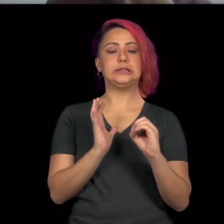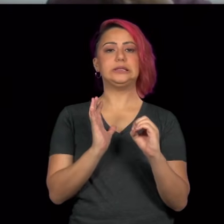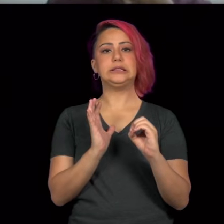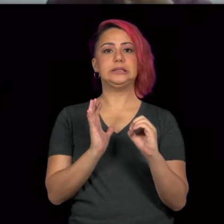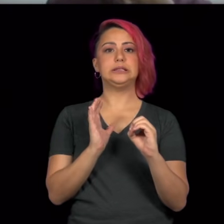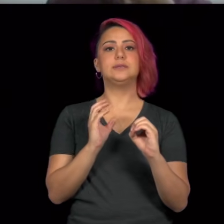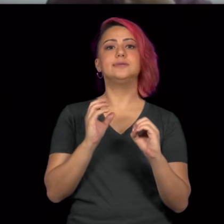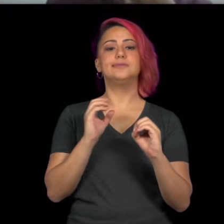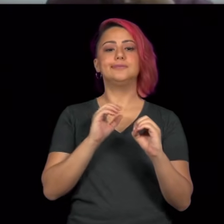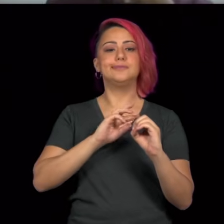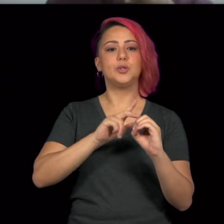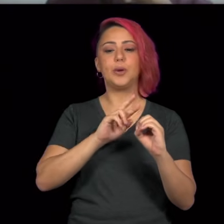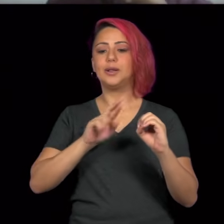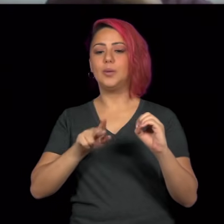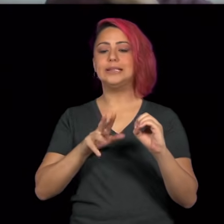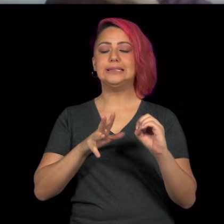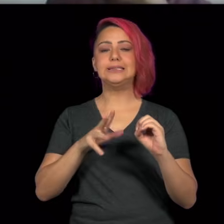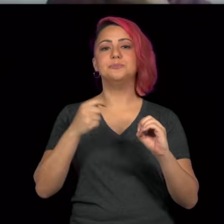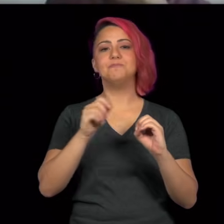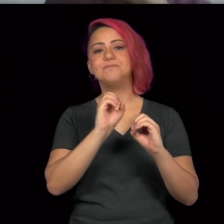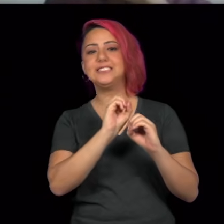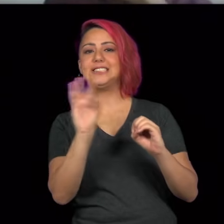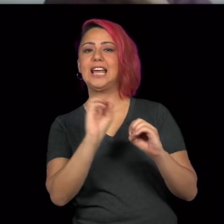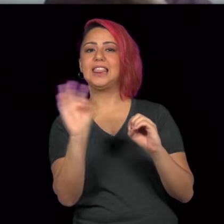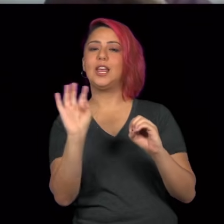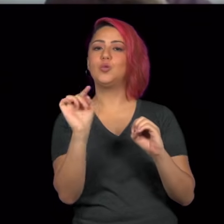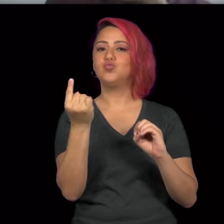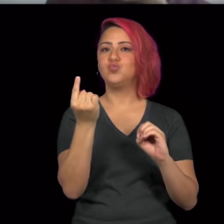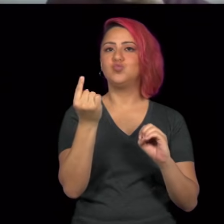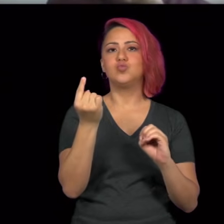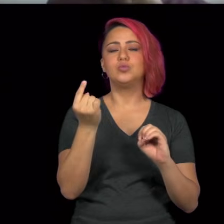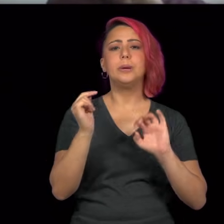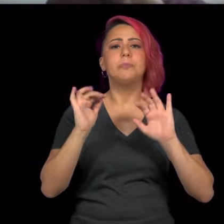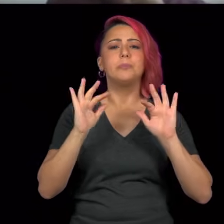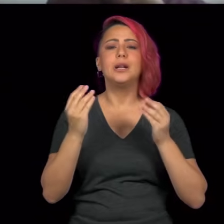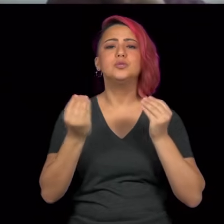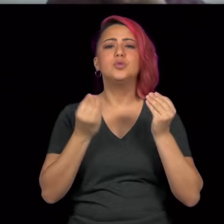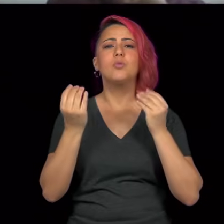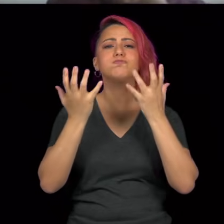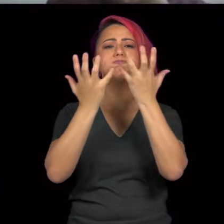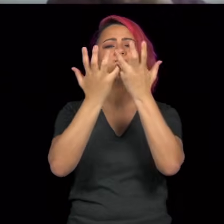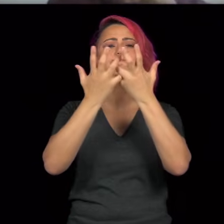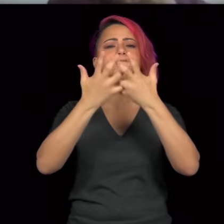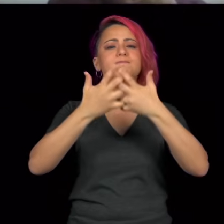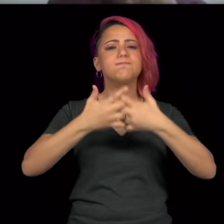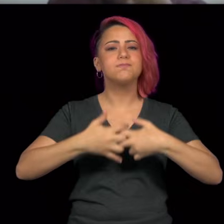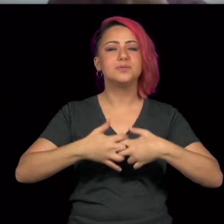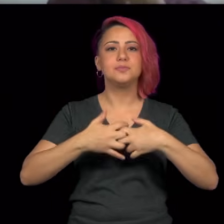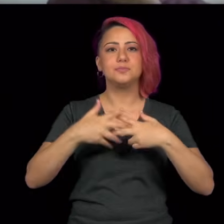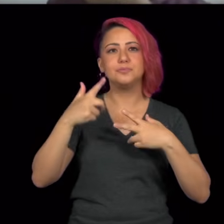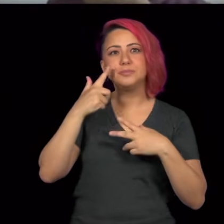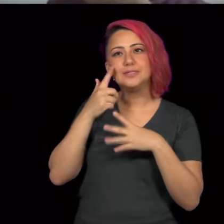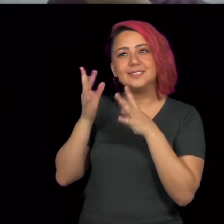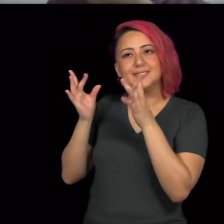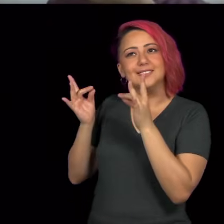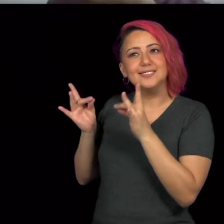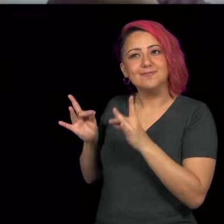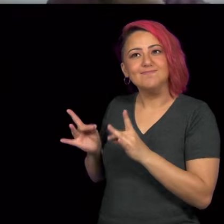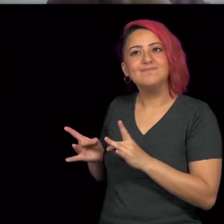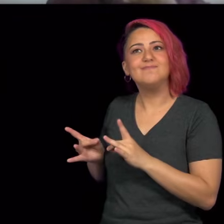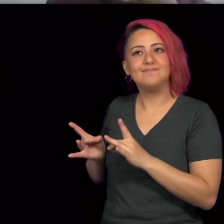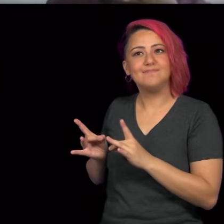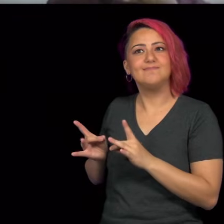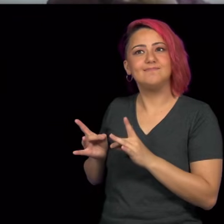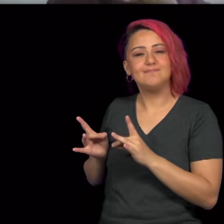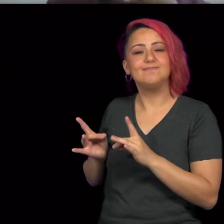1. E a gente está vendo, então, aqui como que essa lógica funciona de uma maneira bem consistente,